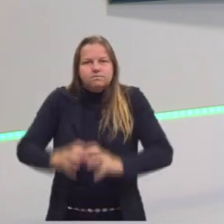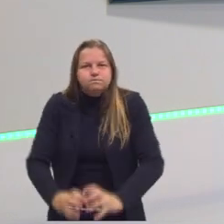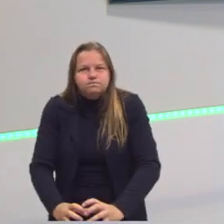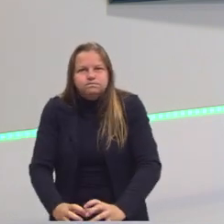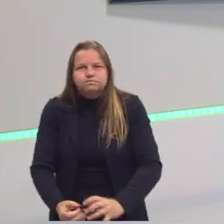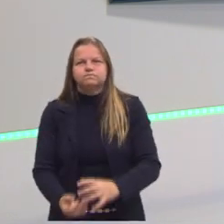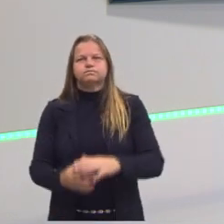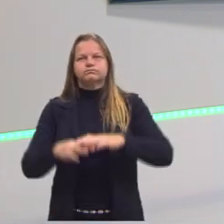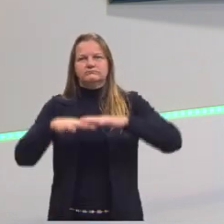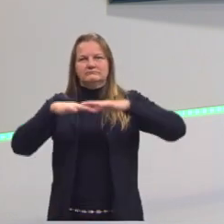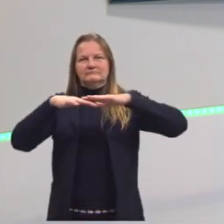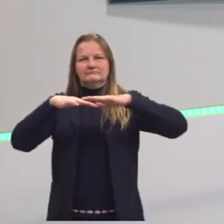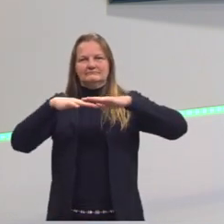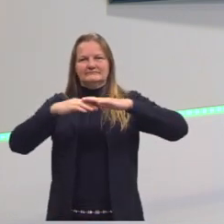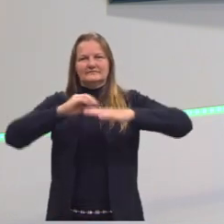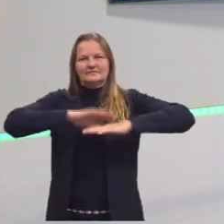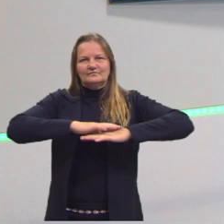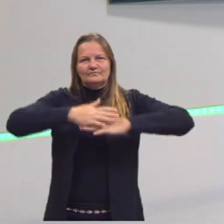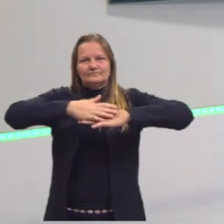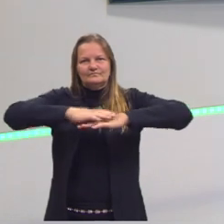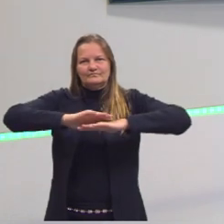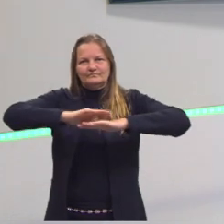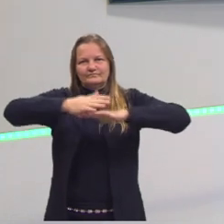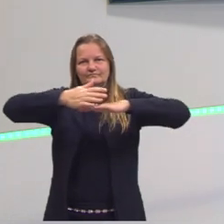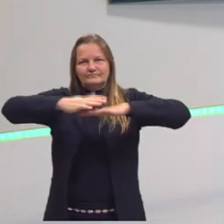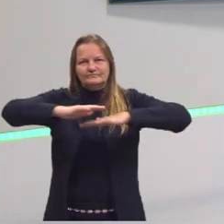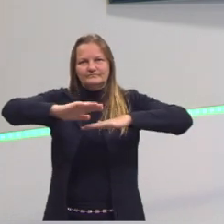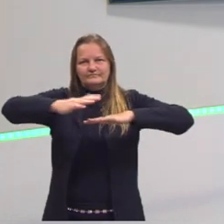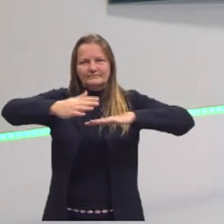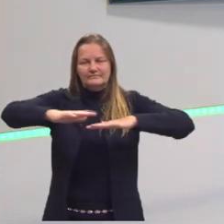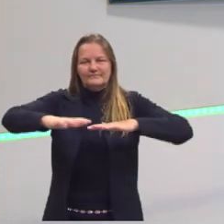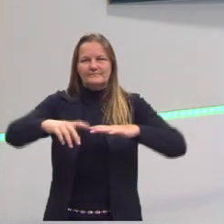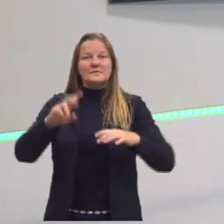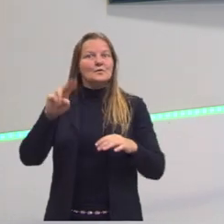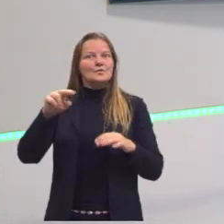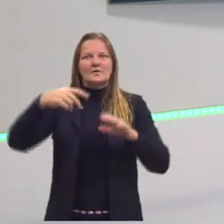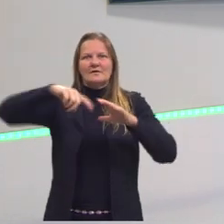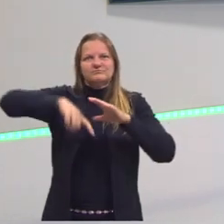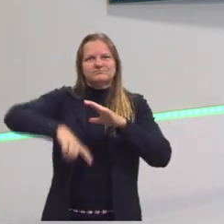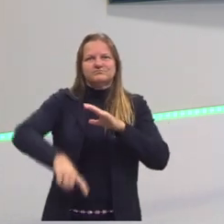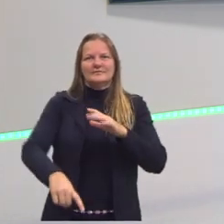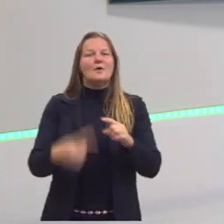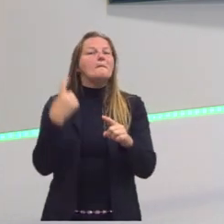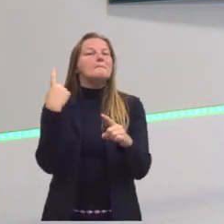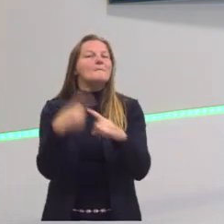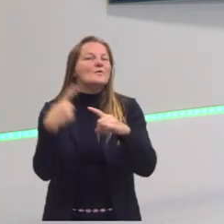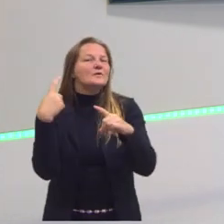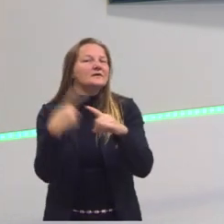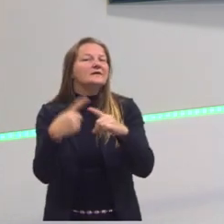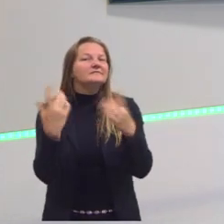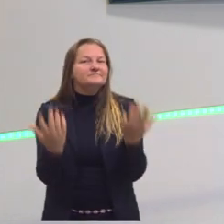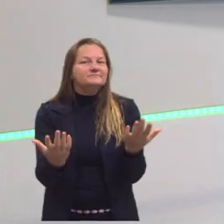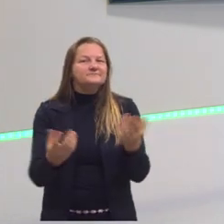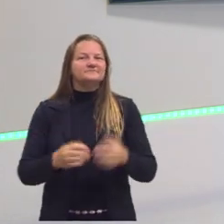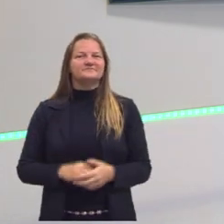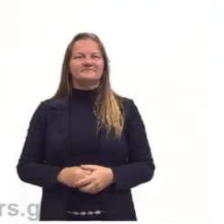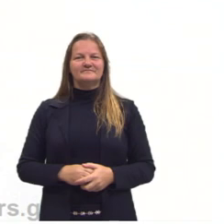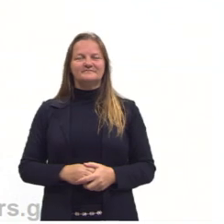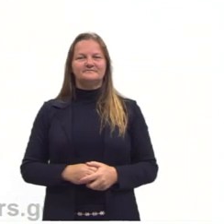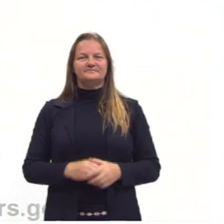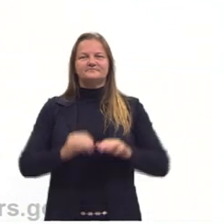da água aí sobe né porque ela quer flutuar e não afundar Mas porquê que isso acontece que ela